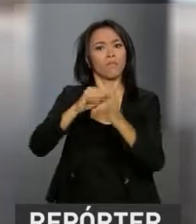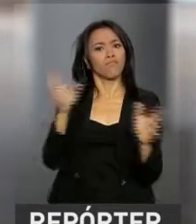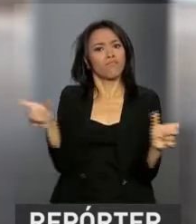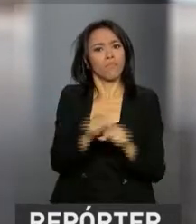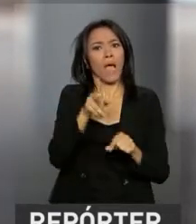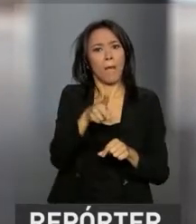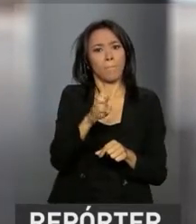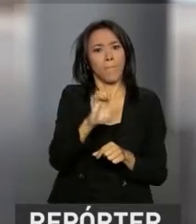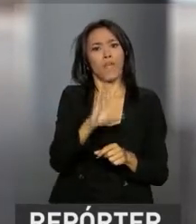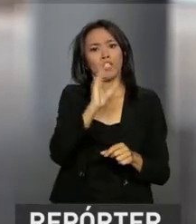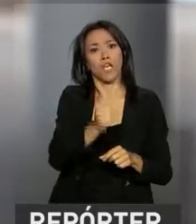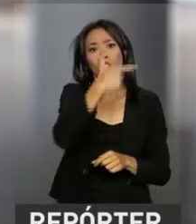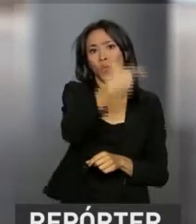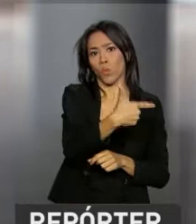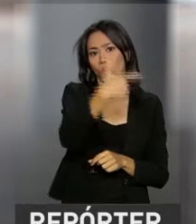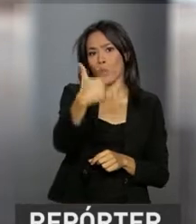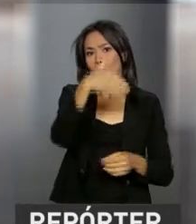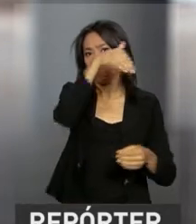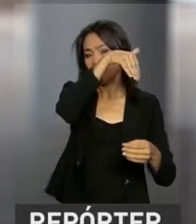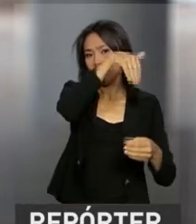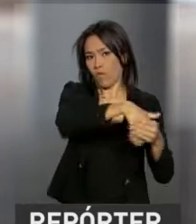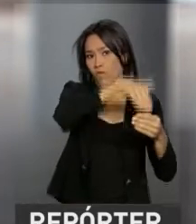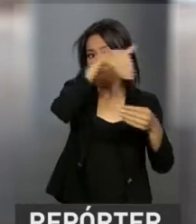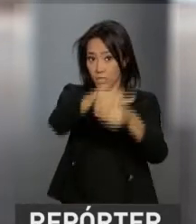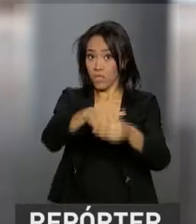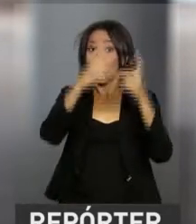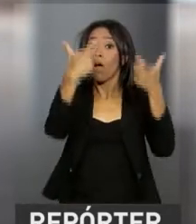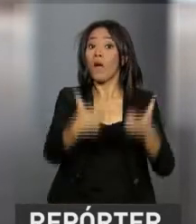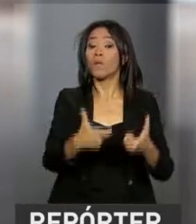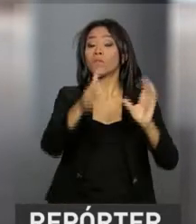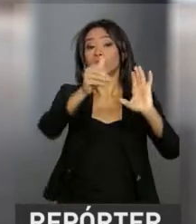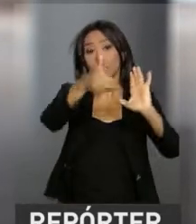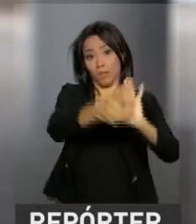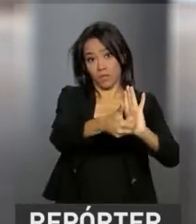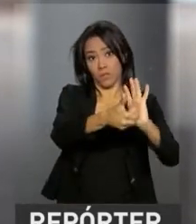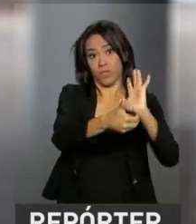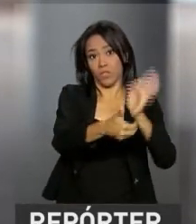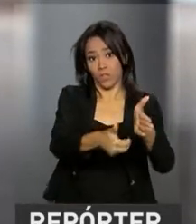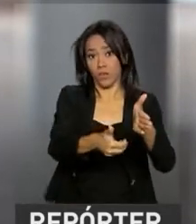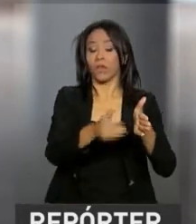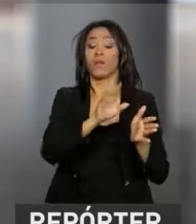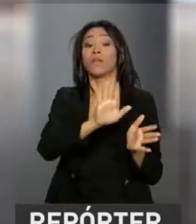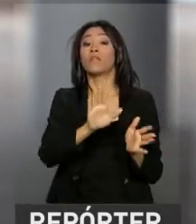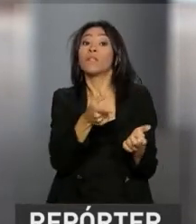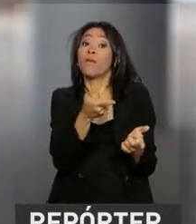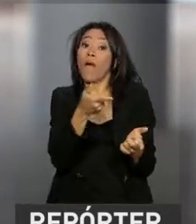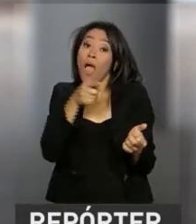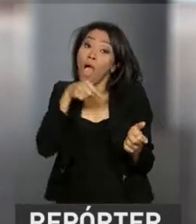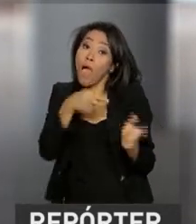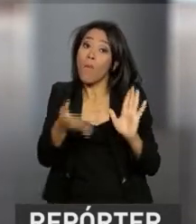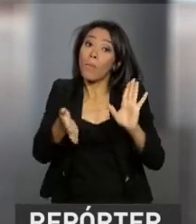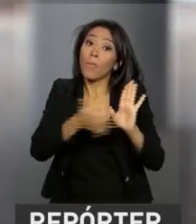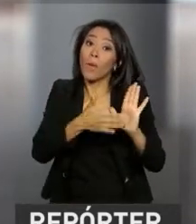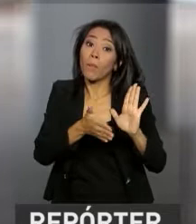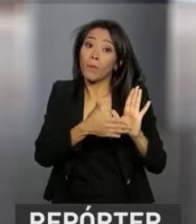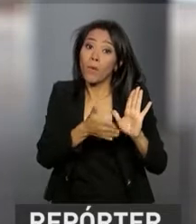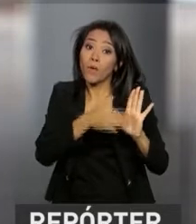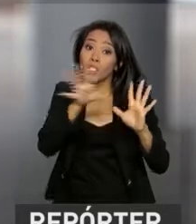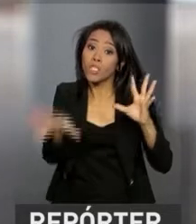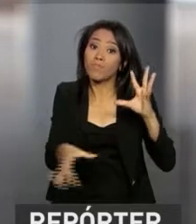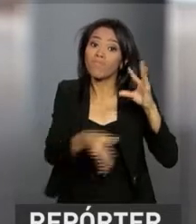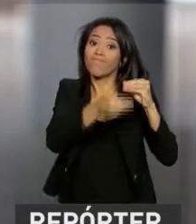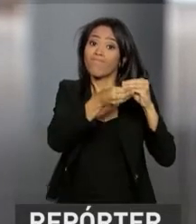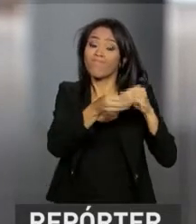aprovada pela Câmara dos Deputados. Por ser uma proposta proposta à Constituição,